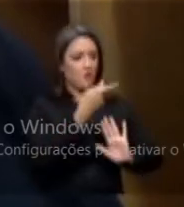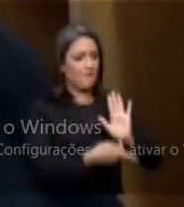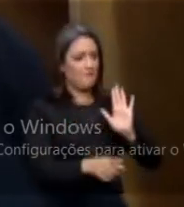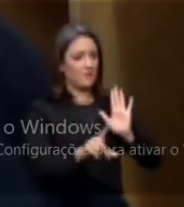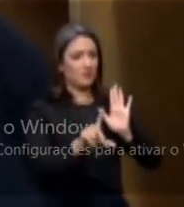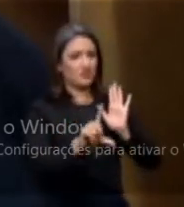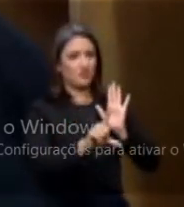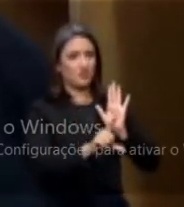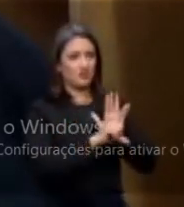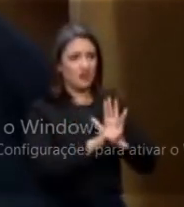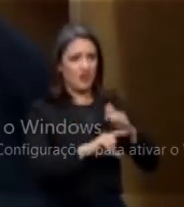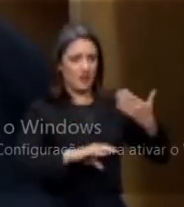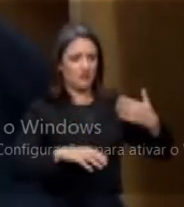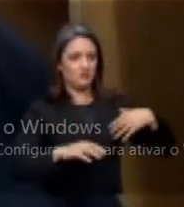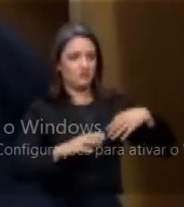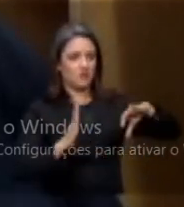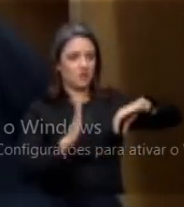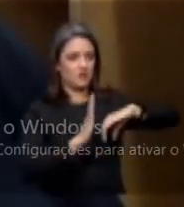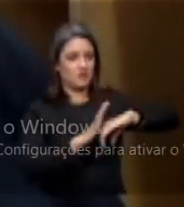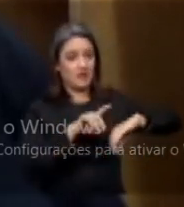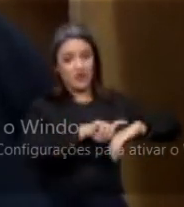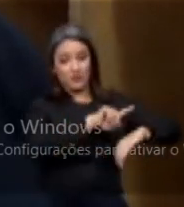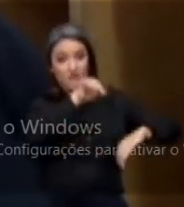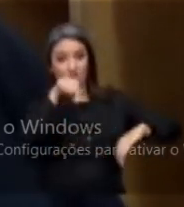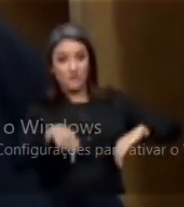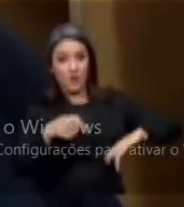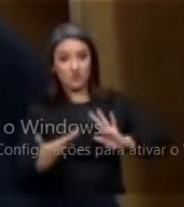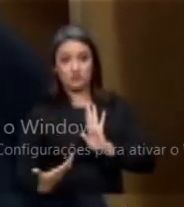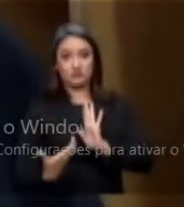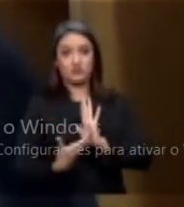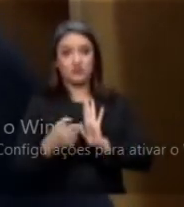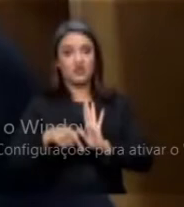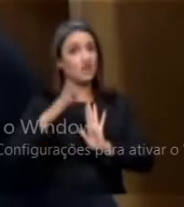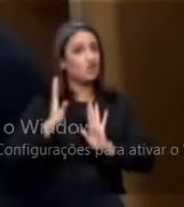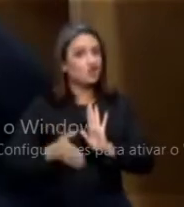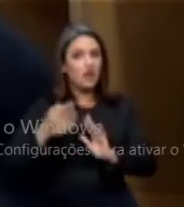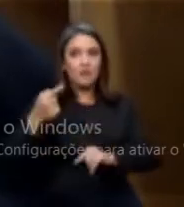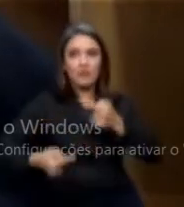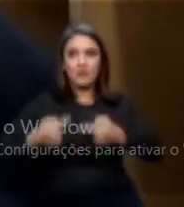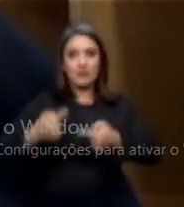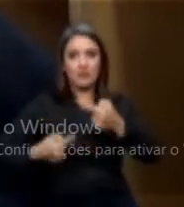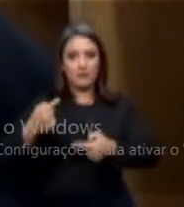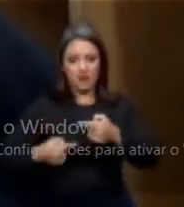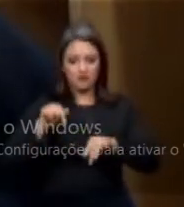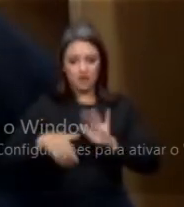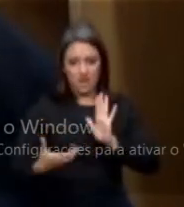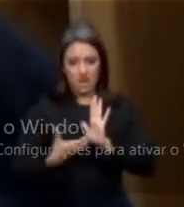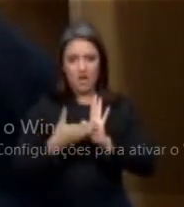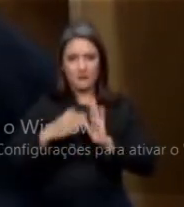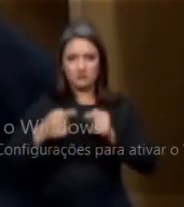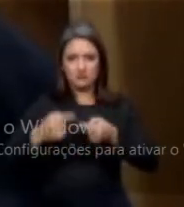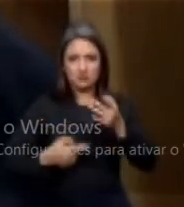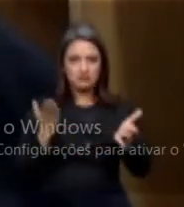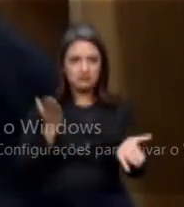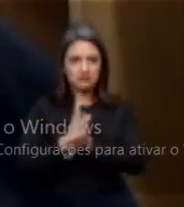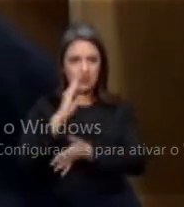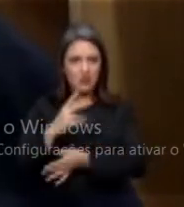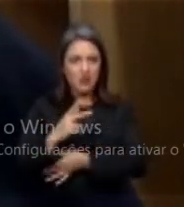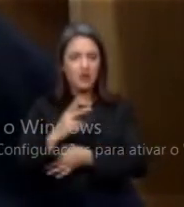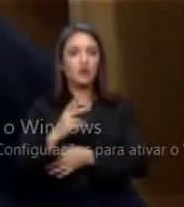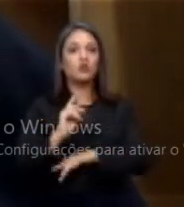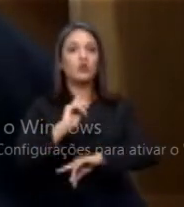de lei a uma casa que se pronunciara sobre o tema antes de uma PEC ser aprovada, é